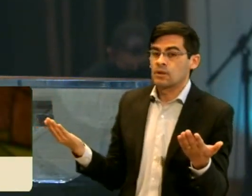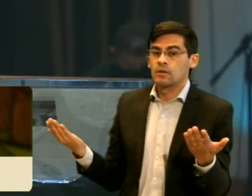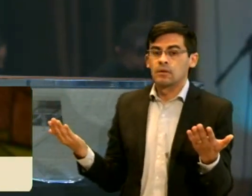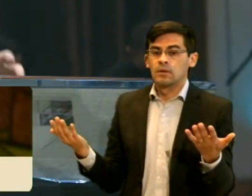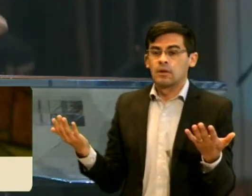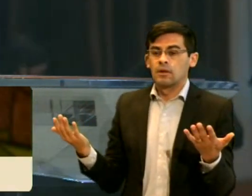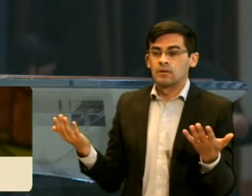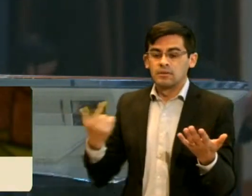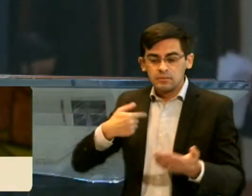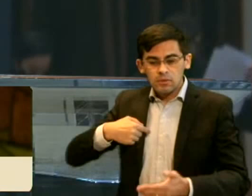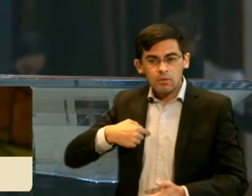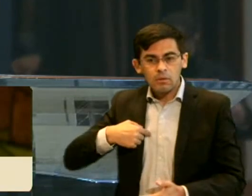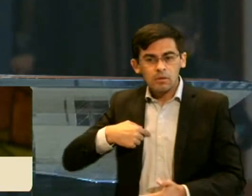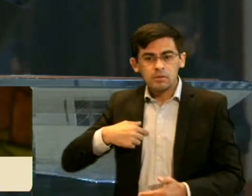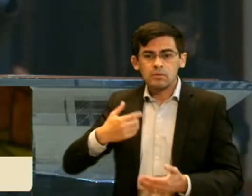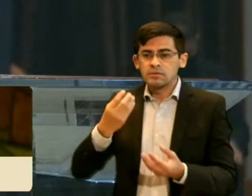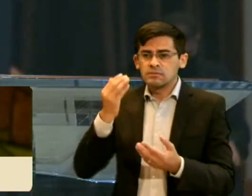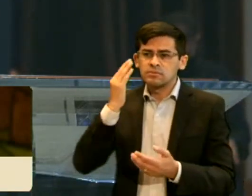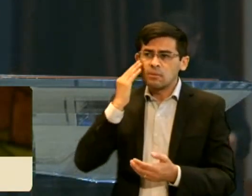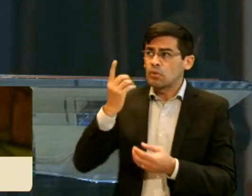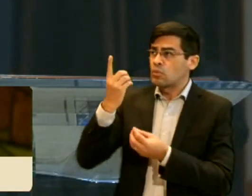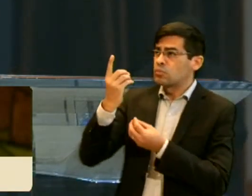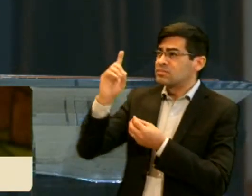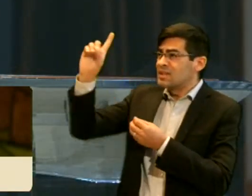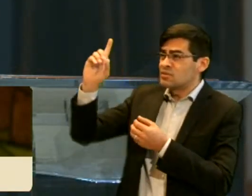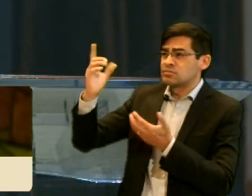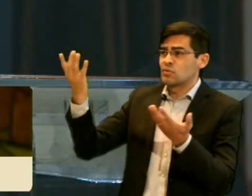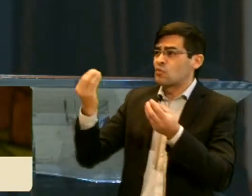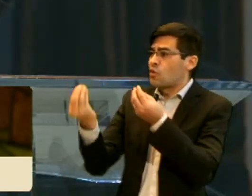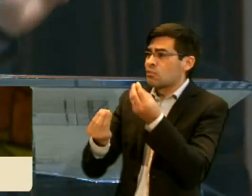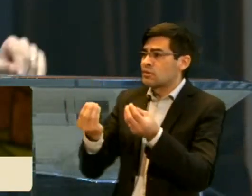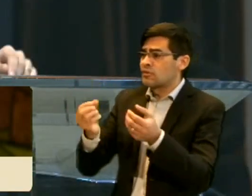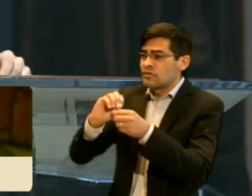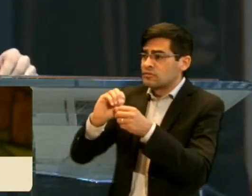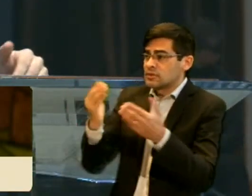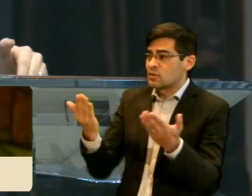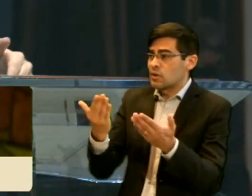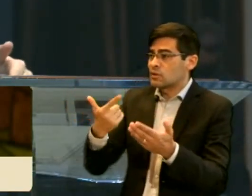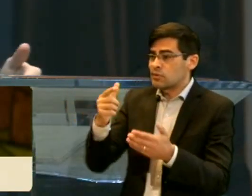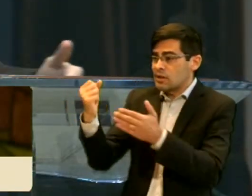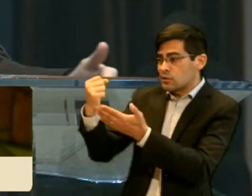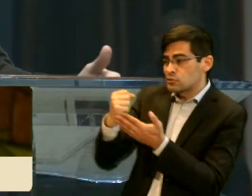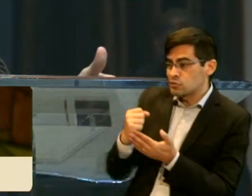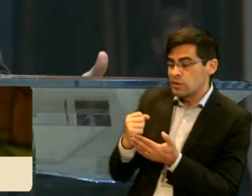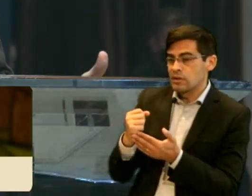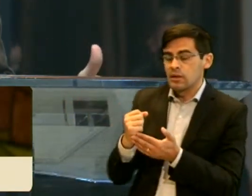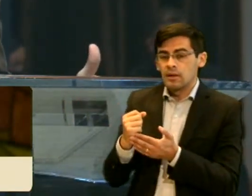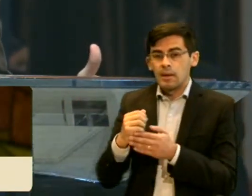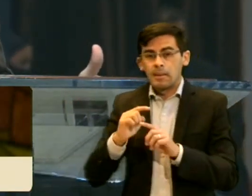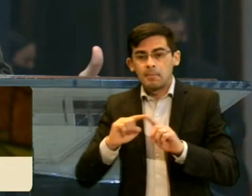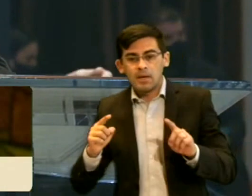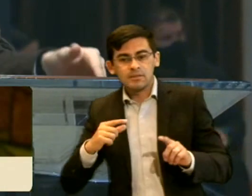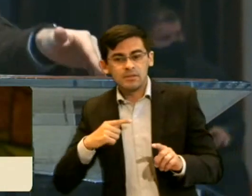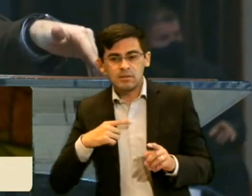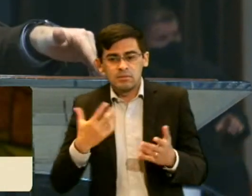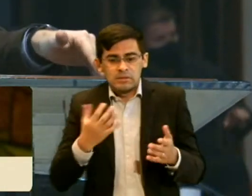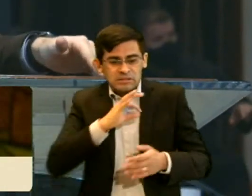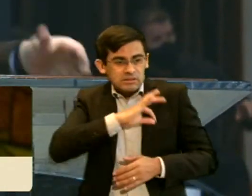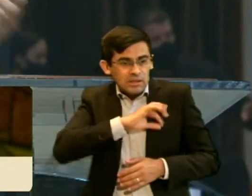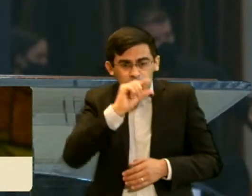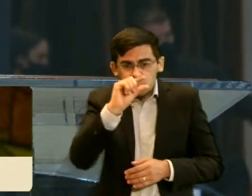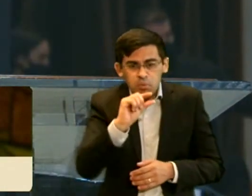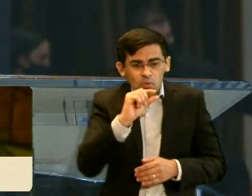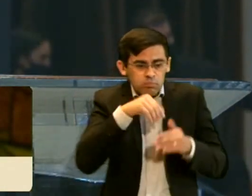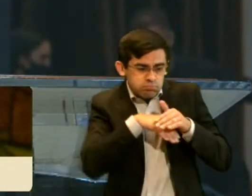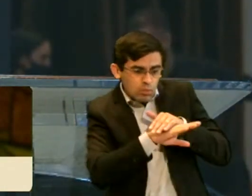falou, Michel, olha como Deus faz as coisas. Eu estava orando, Senhor, o que eu faço? Ele tinha poucos meses de provisão, sem saber